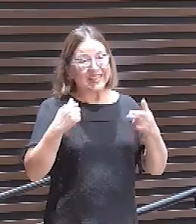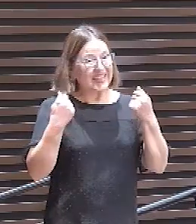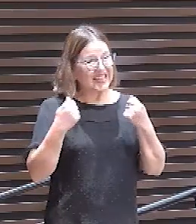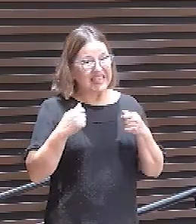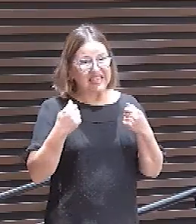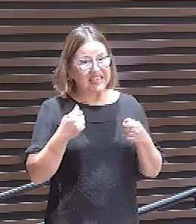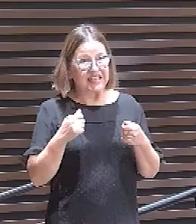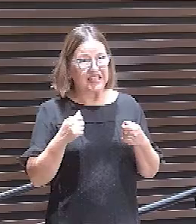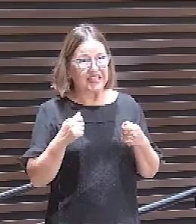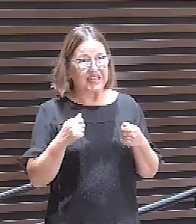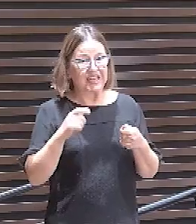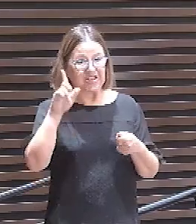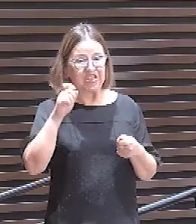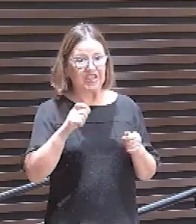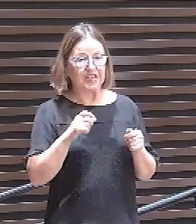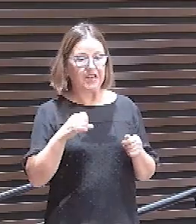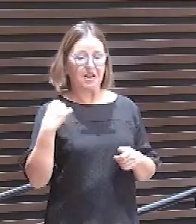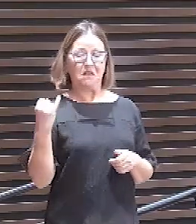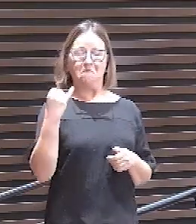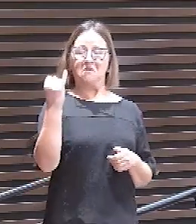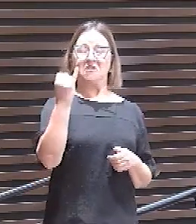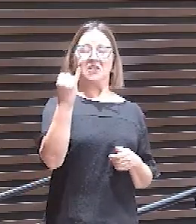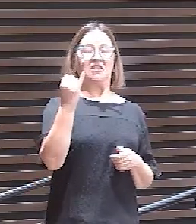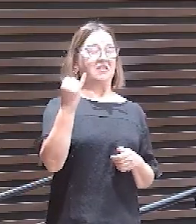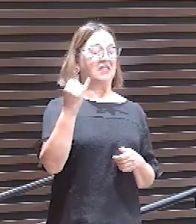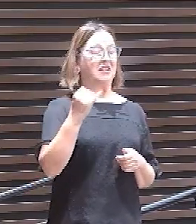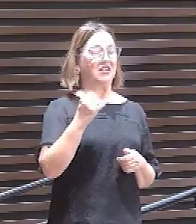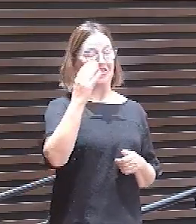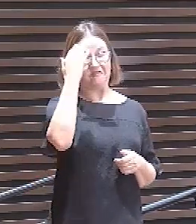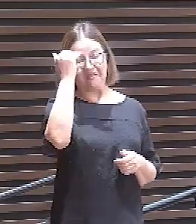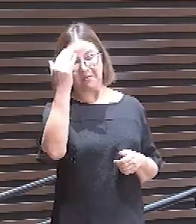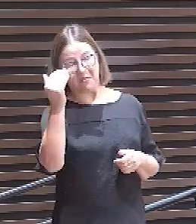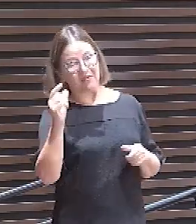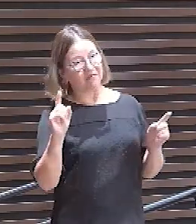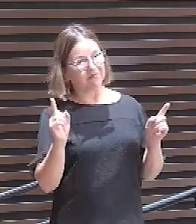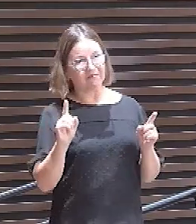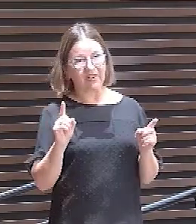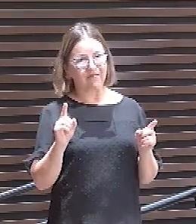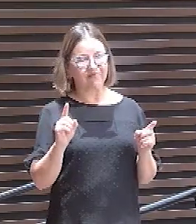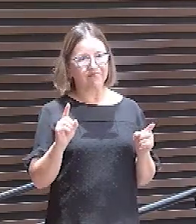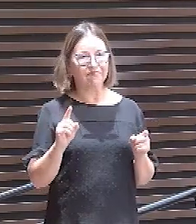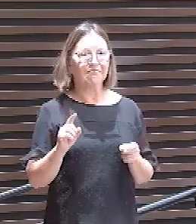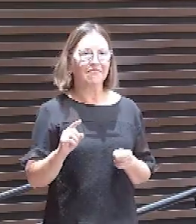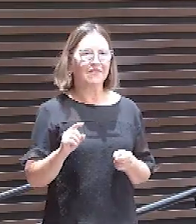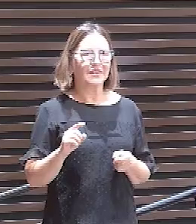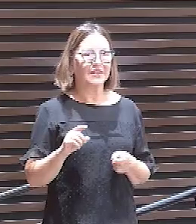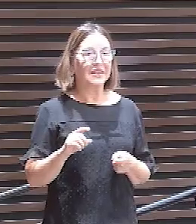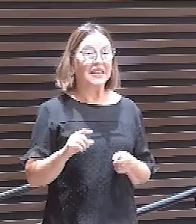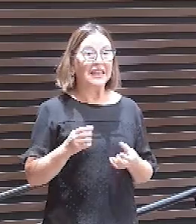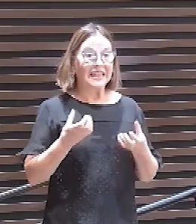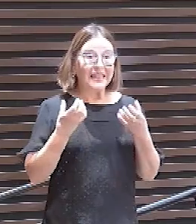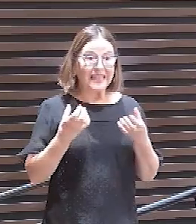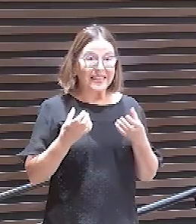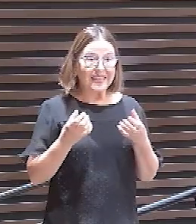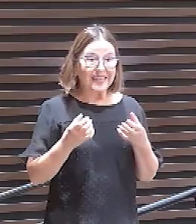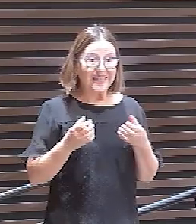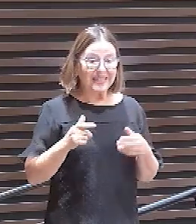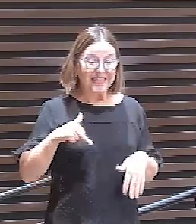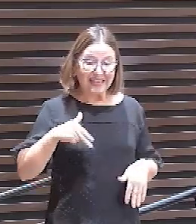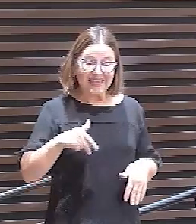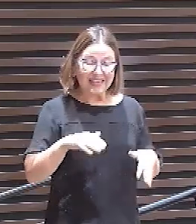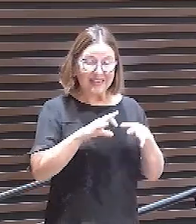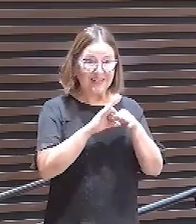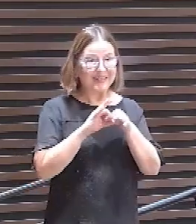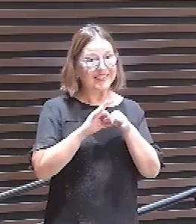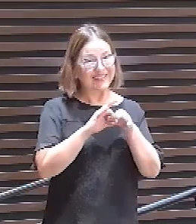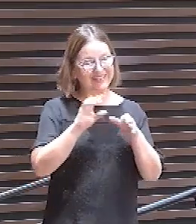reconhecido. Ele resolve andar com Deus. Quando vivemos pela fé,